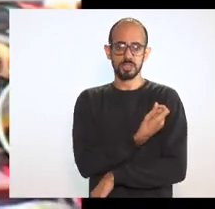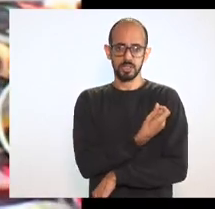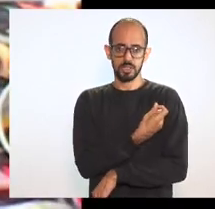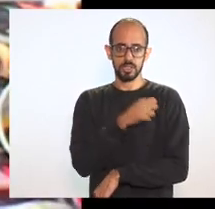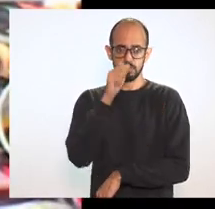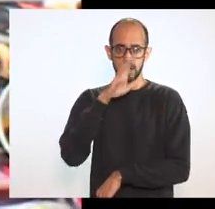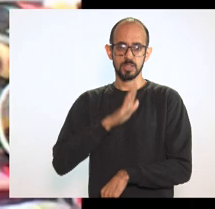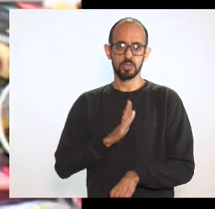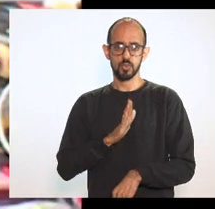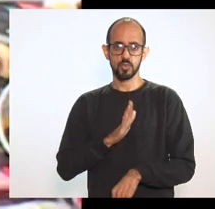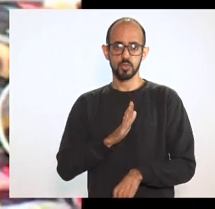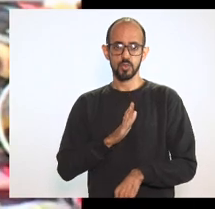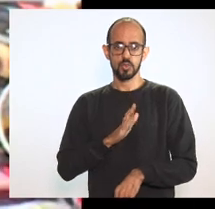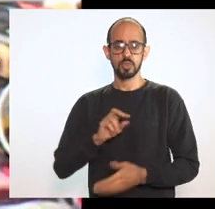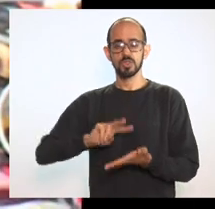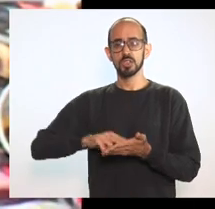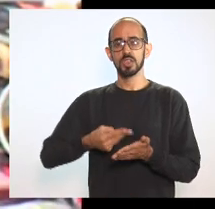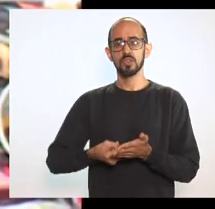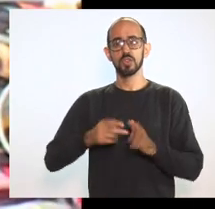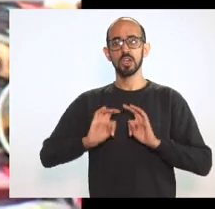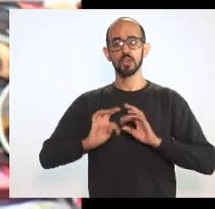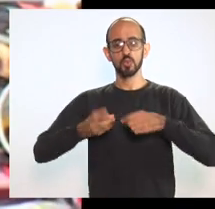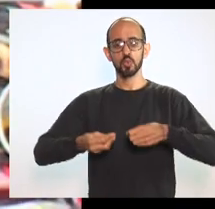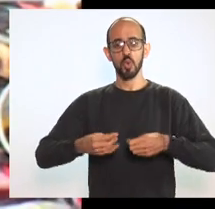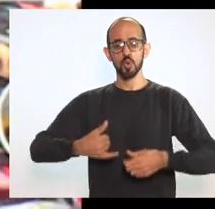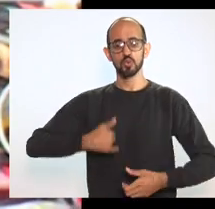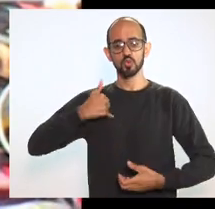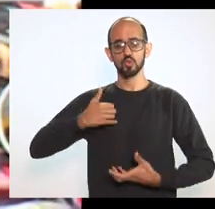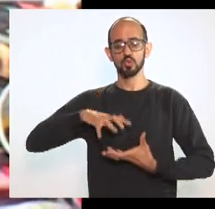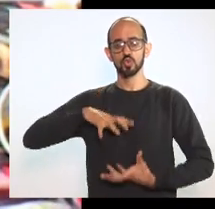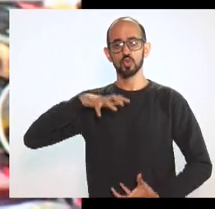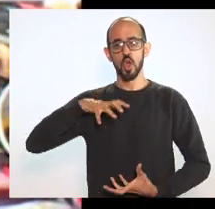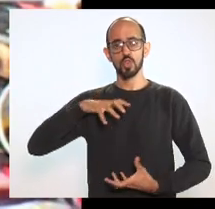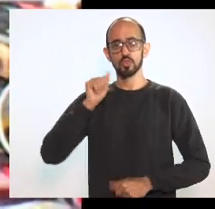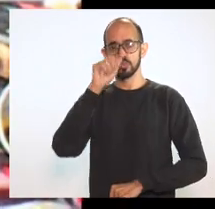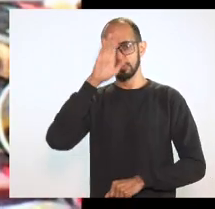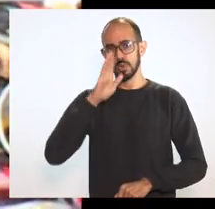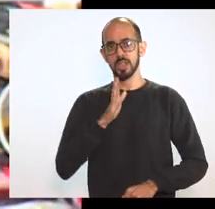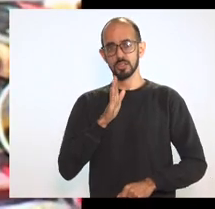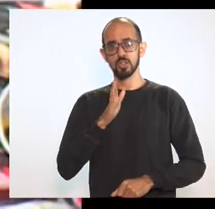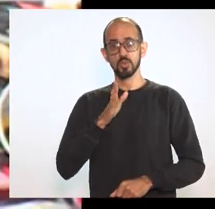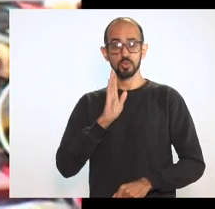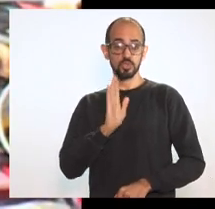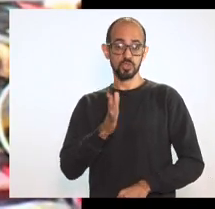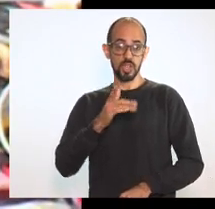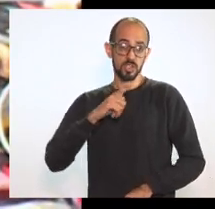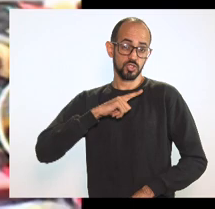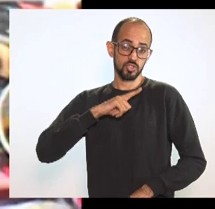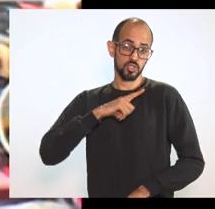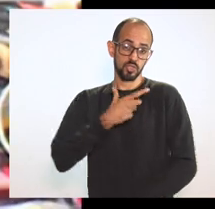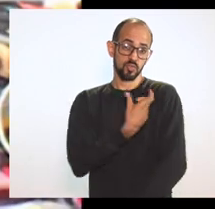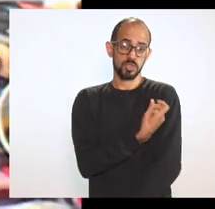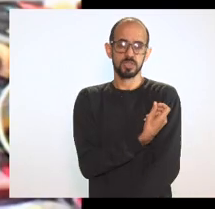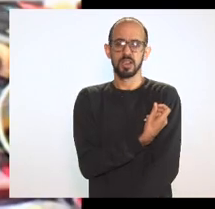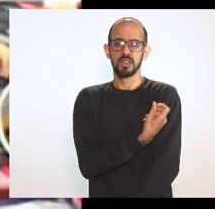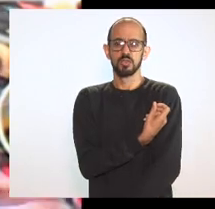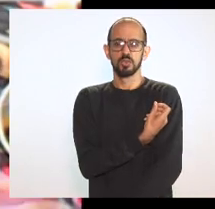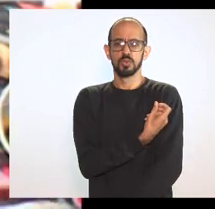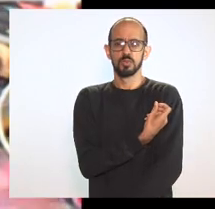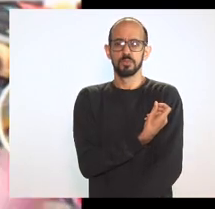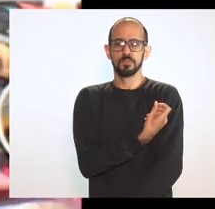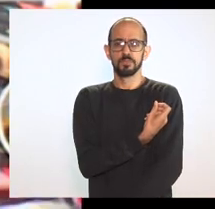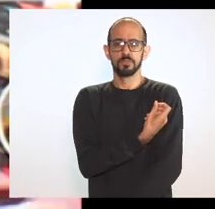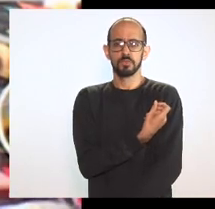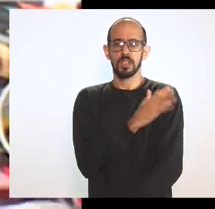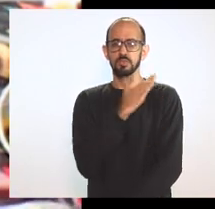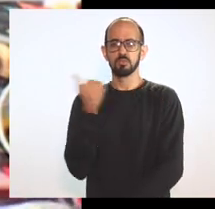praticamente todos os idosos do Brasil já estariam vacinados. E você sabe o que acontece quando os idosos são vacinados? As